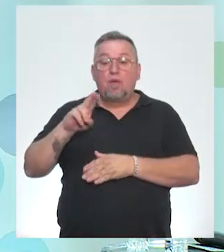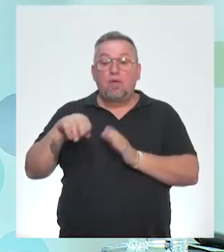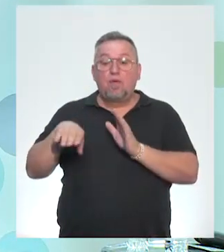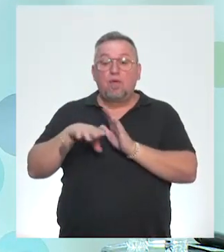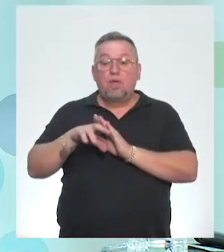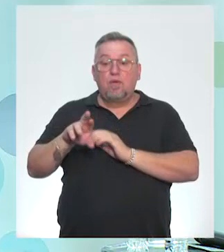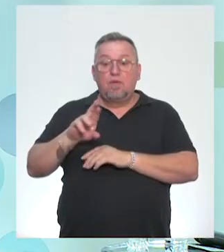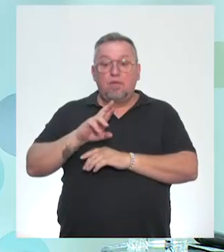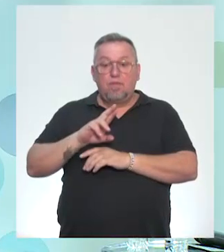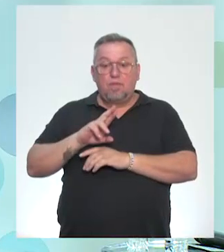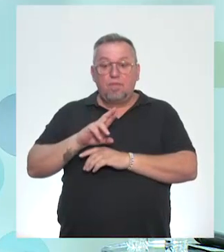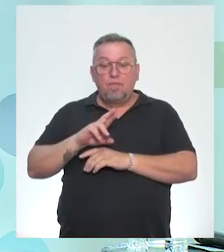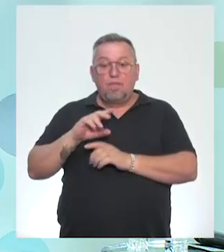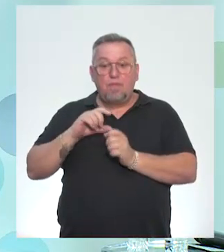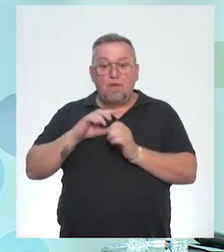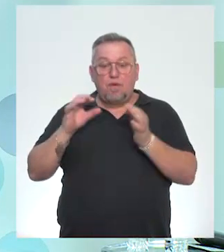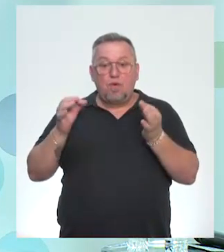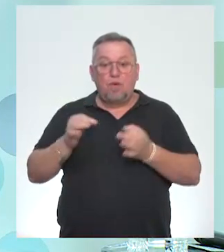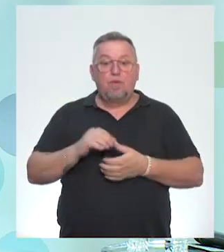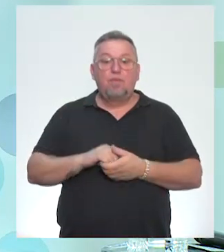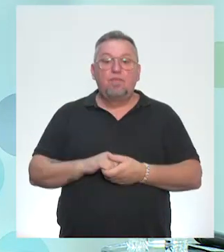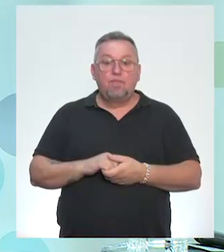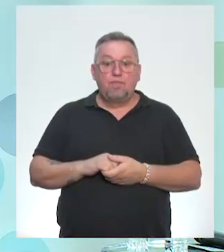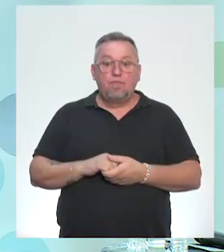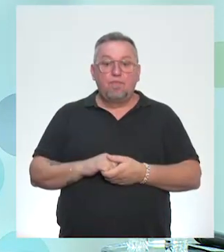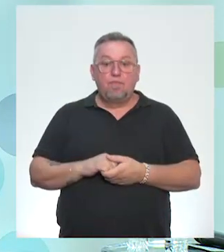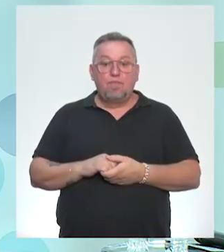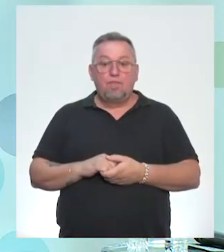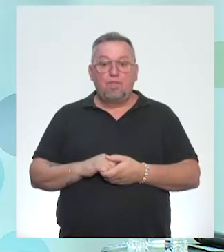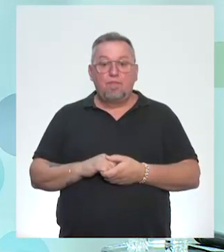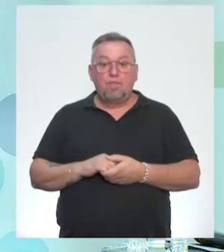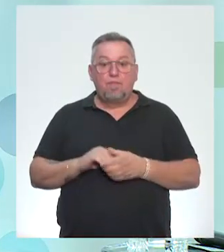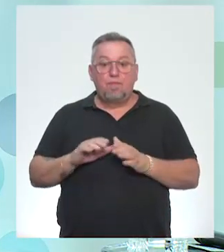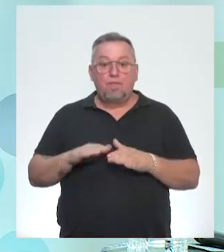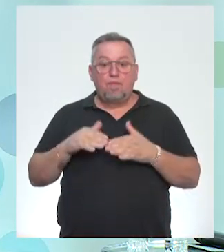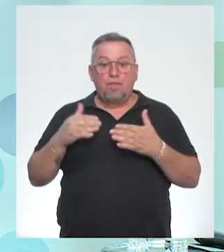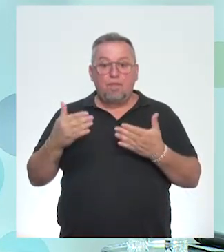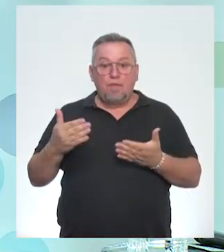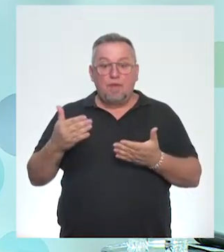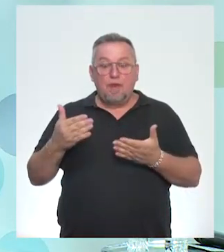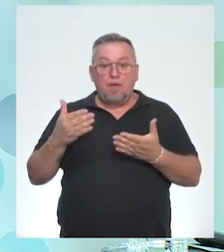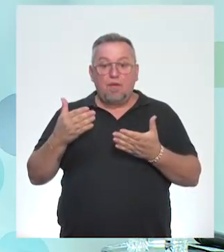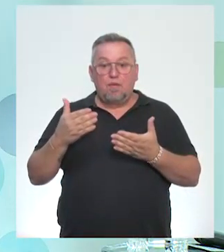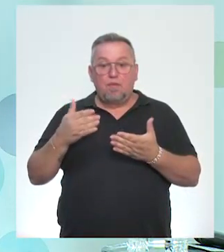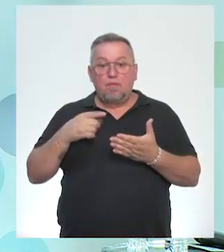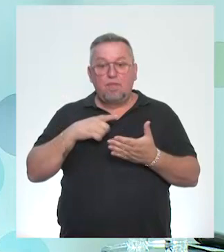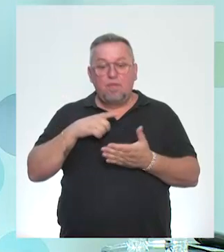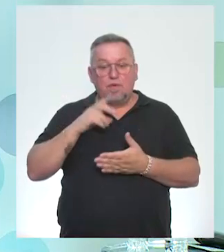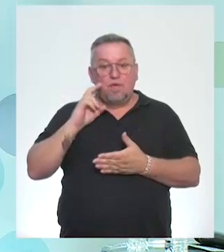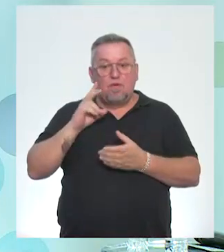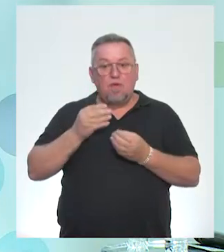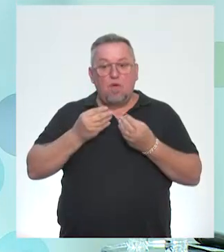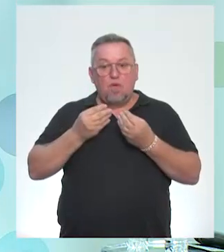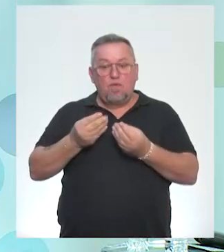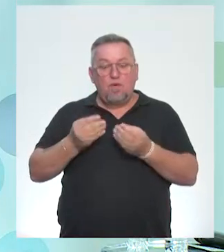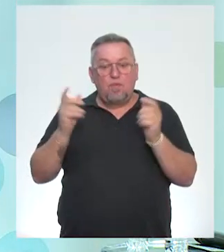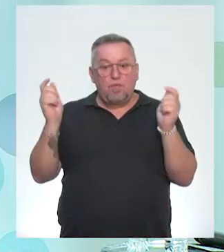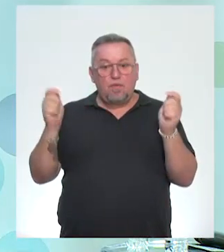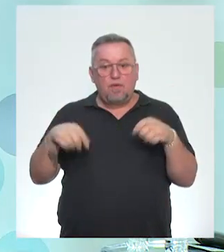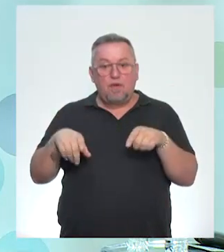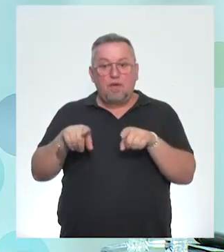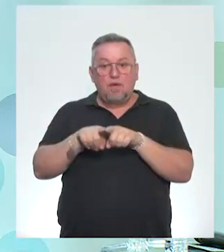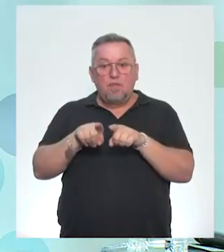resultado, pouco importa, desde que ele seja correto. Essa grande questão. Então, é muito essa coisa. Cabe a gente oferecer